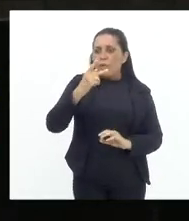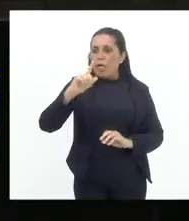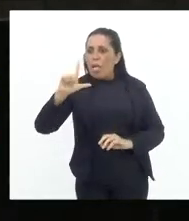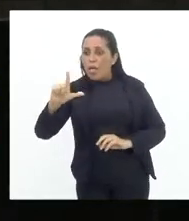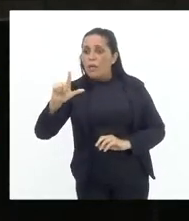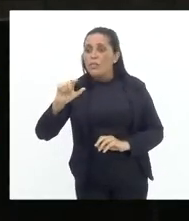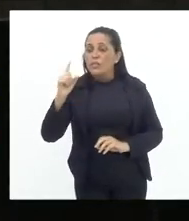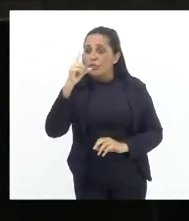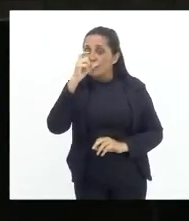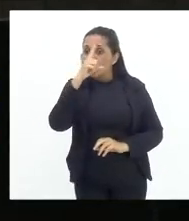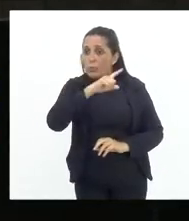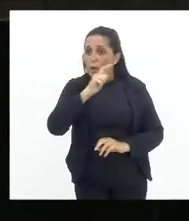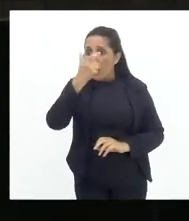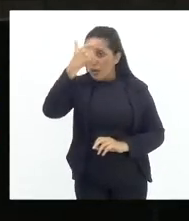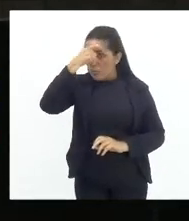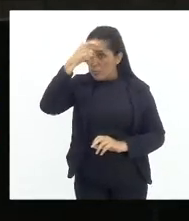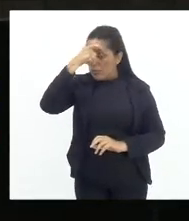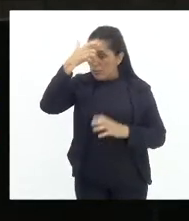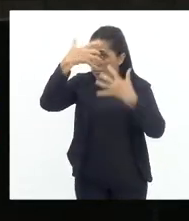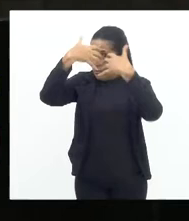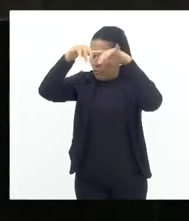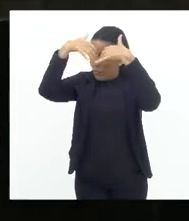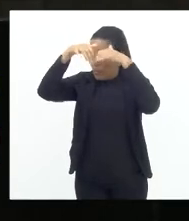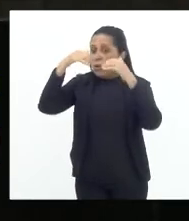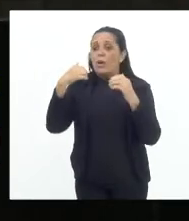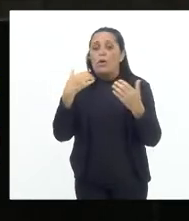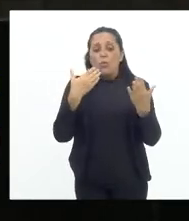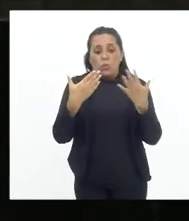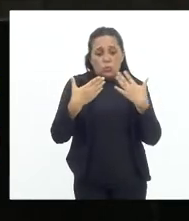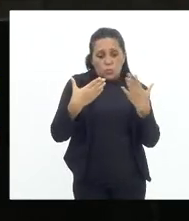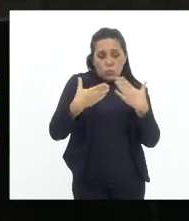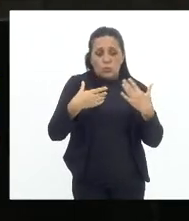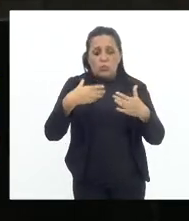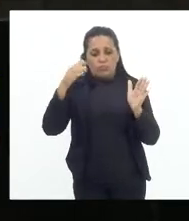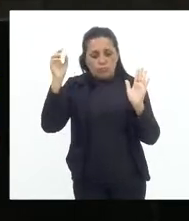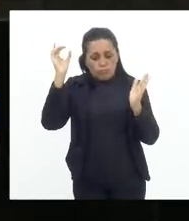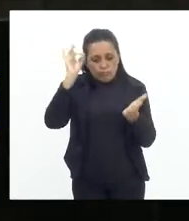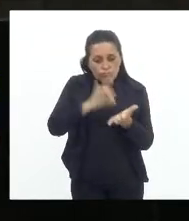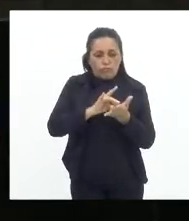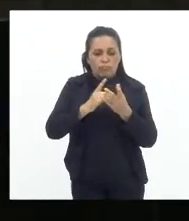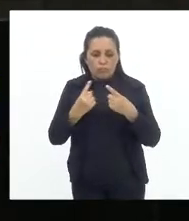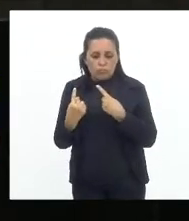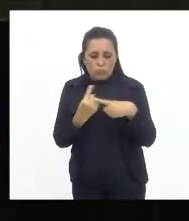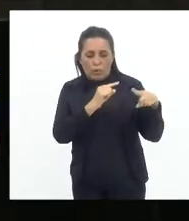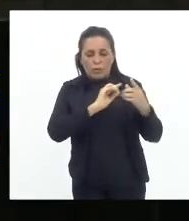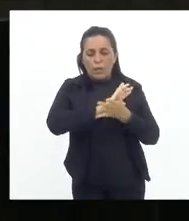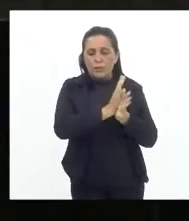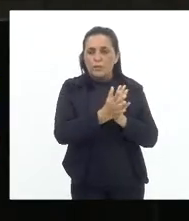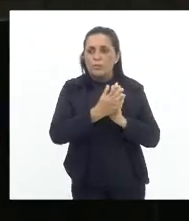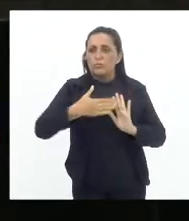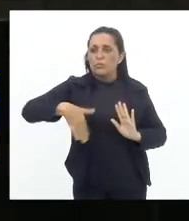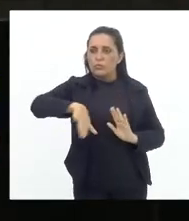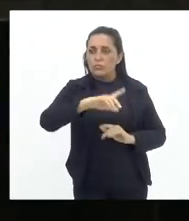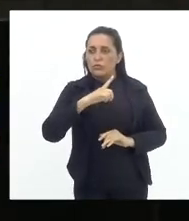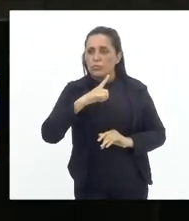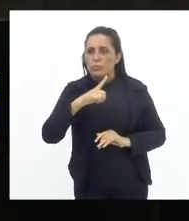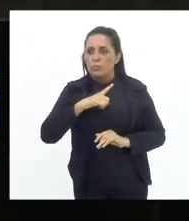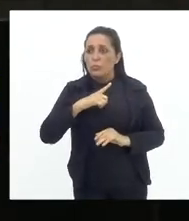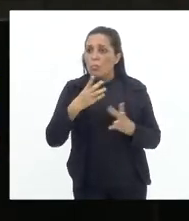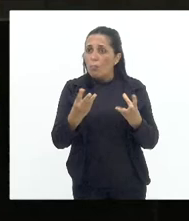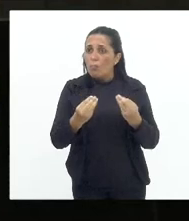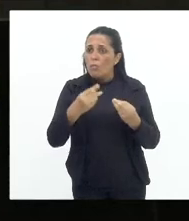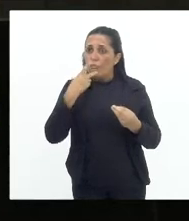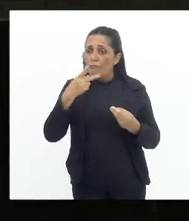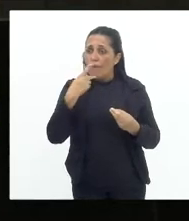racionalizar um debate que seja concreto contra o e a gente teve muitas falas